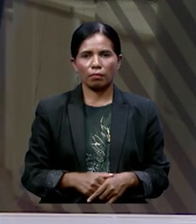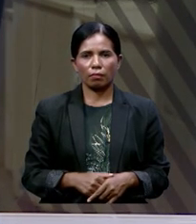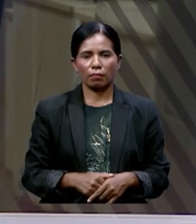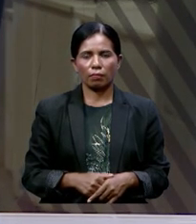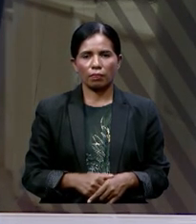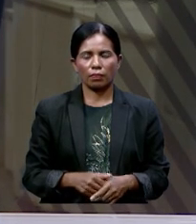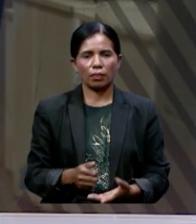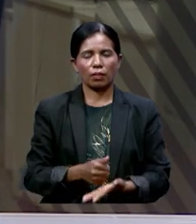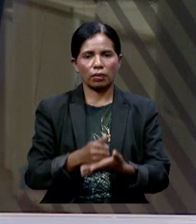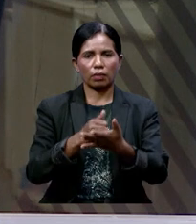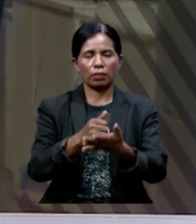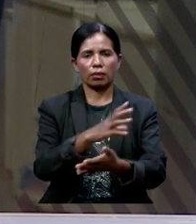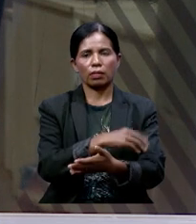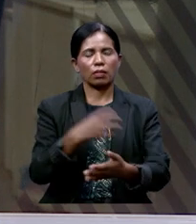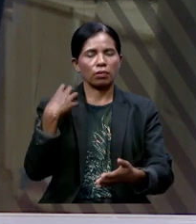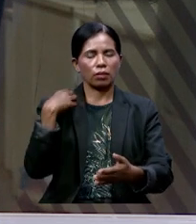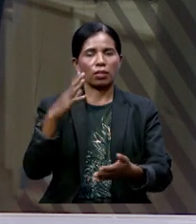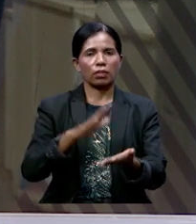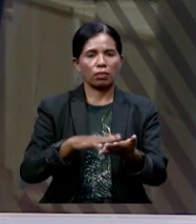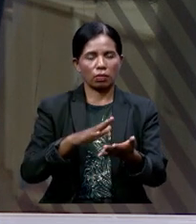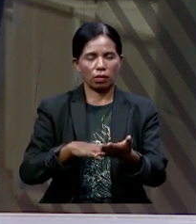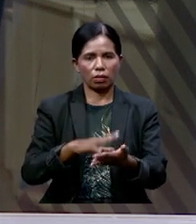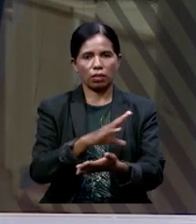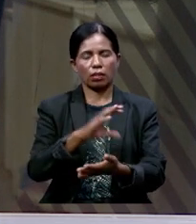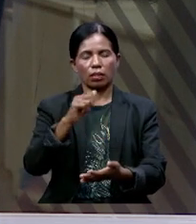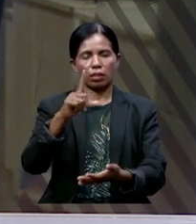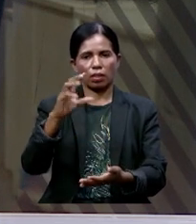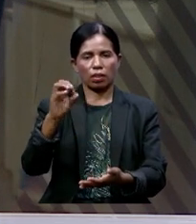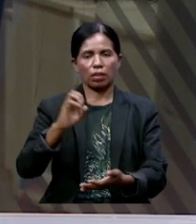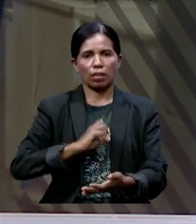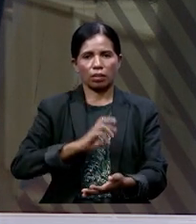Estão matando obra e edifícios fundo de escola secundária Raikala Hermeira.